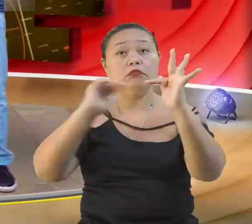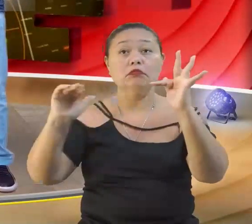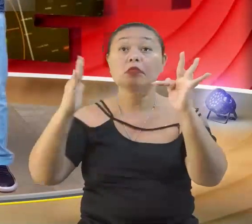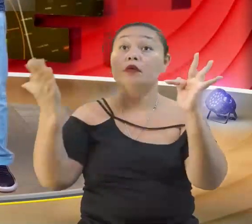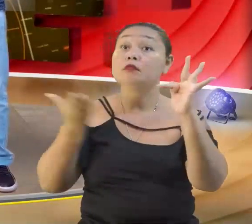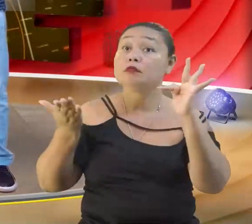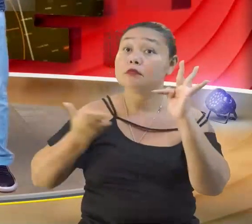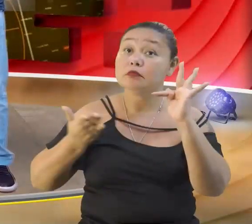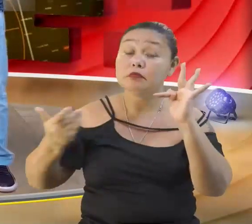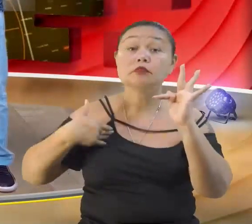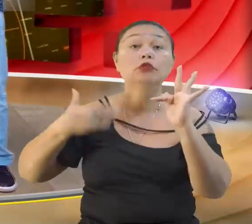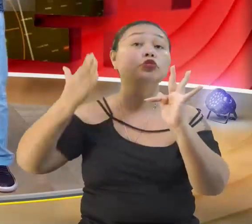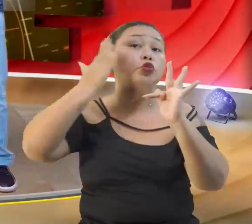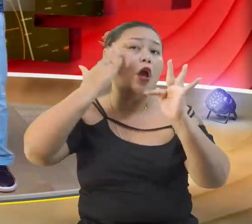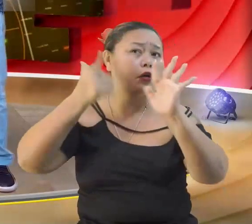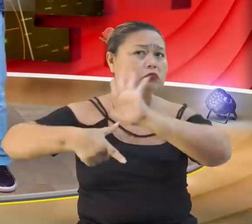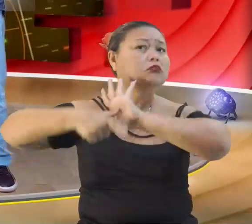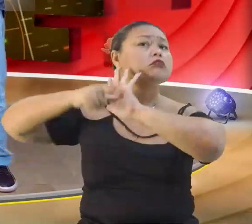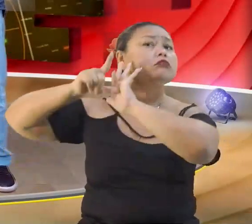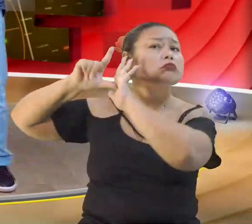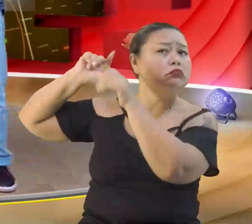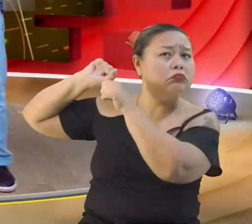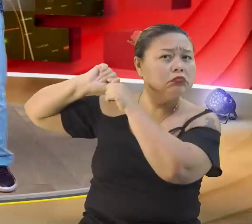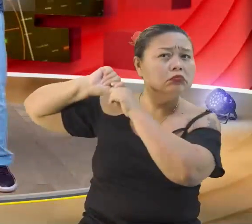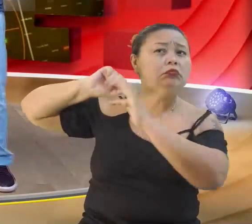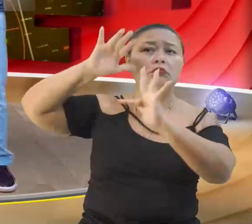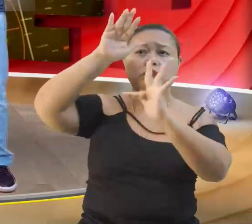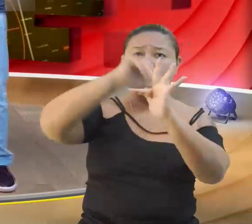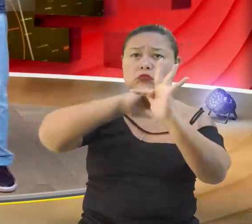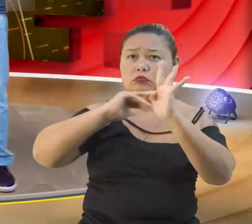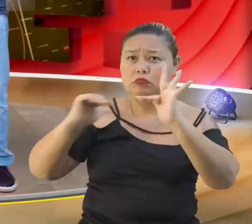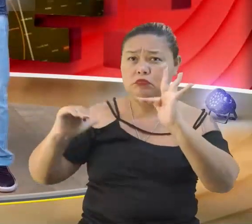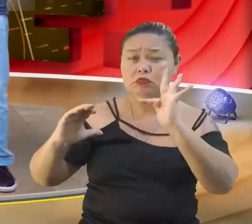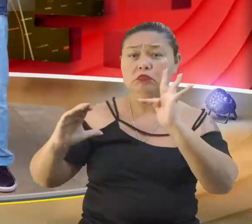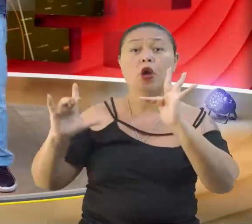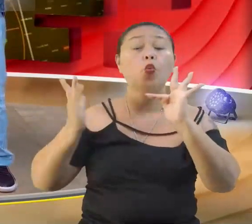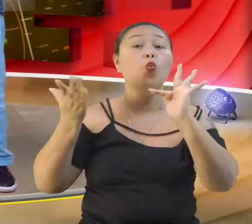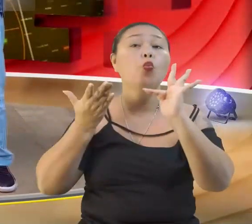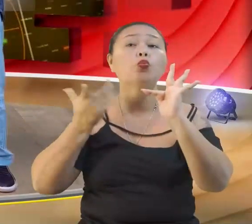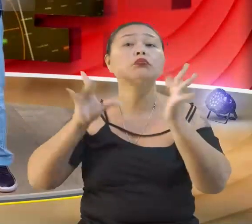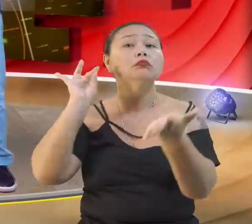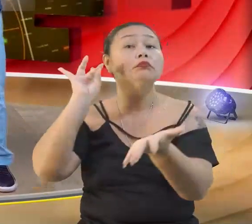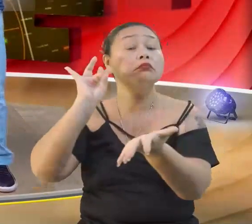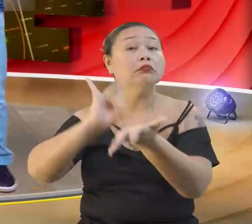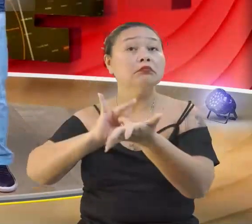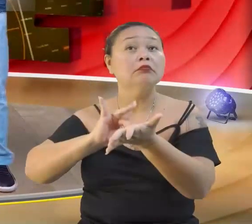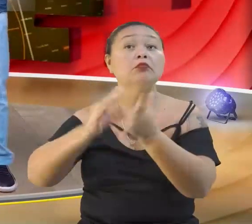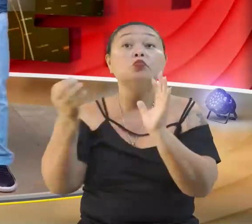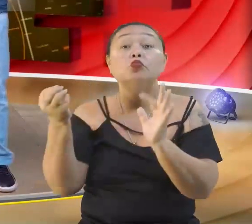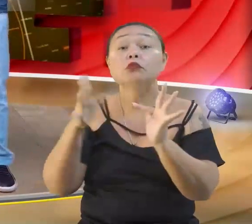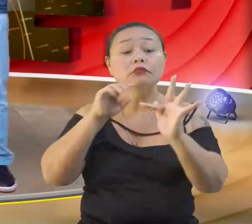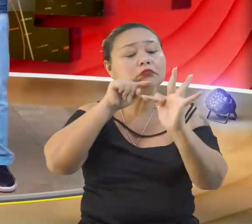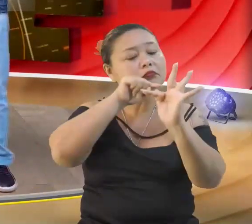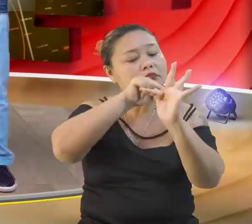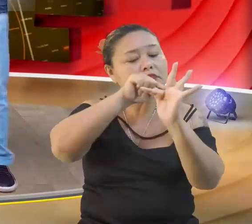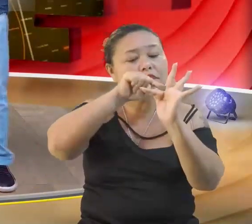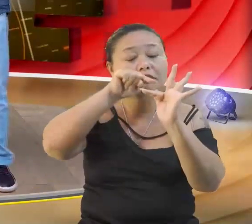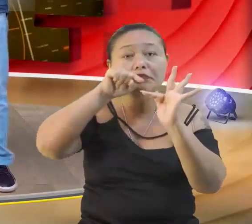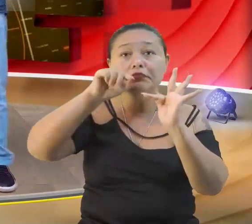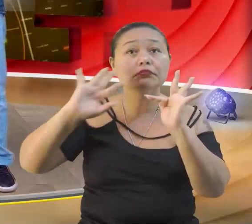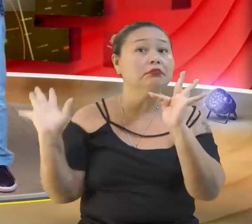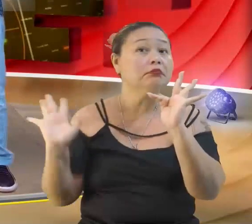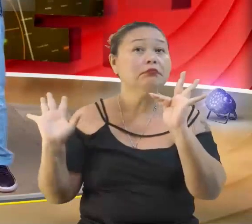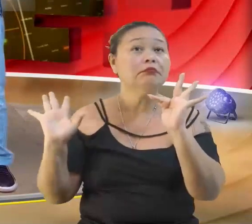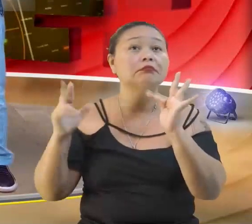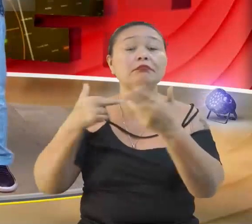hoje, mas já sabíamos também fazer lá pelo plano cartesiano. Hoje, de fato, novo foi só ligar os pontos. Coisa